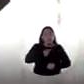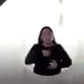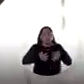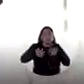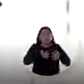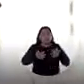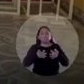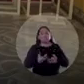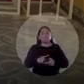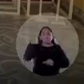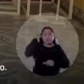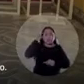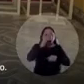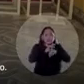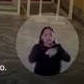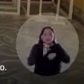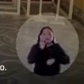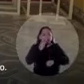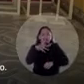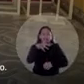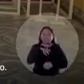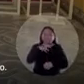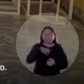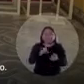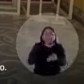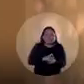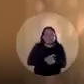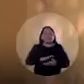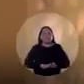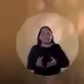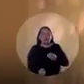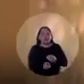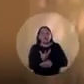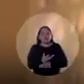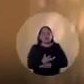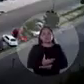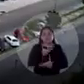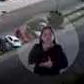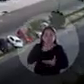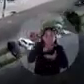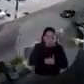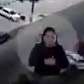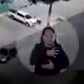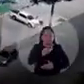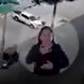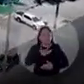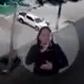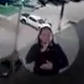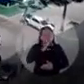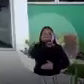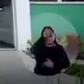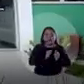desesperado que eu pensava assim, eu sou diabético e isso ia me deixando mais nervoso. Aí surgiu o meu genro, que conheceu o hospital da